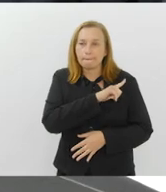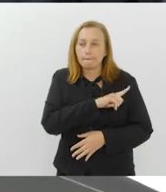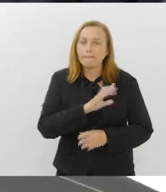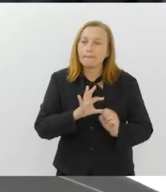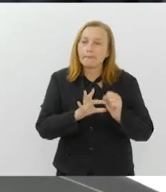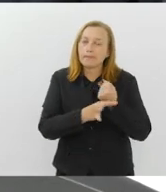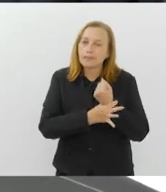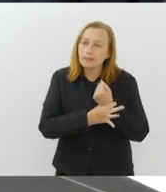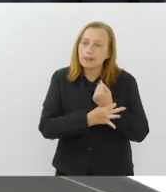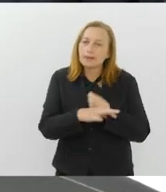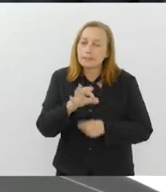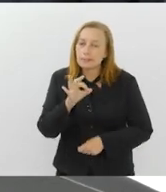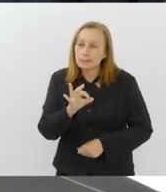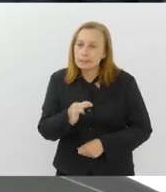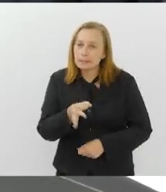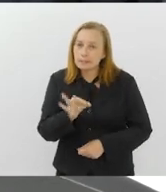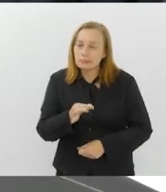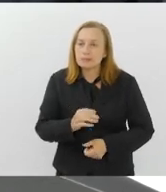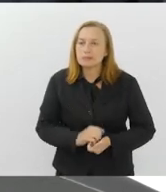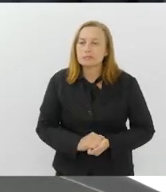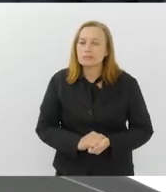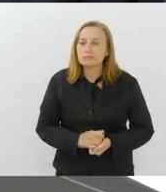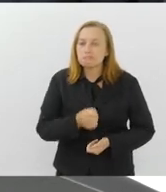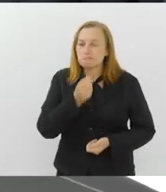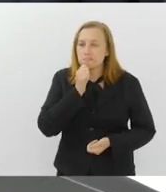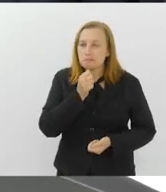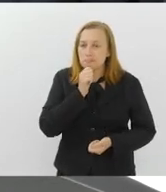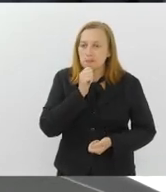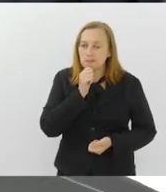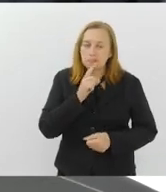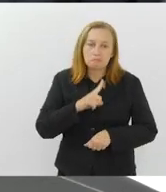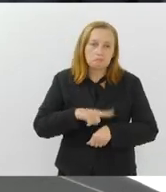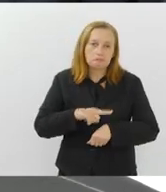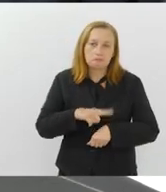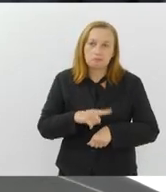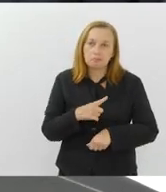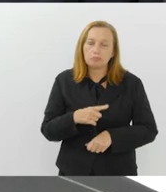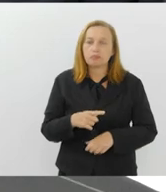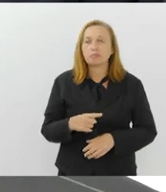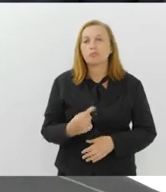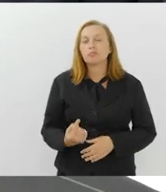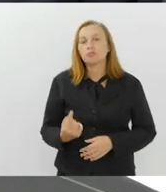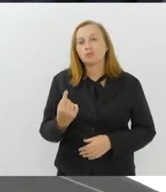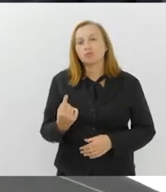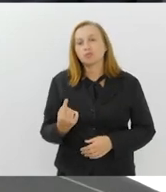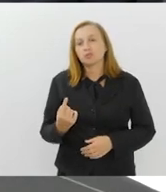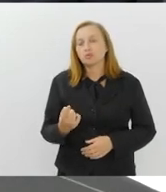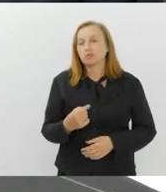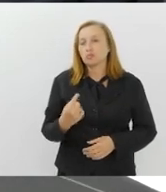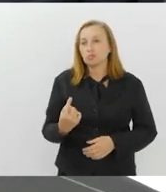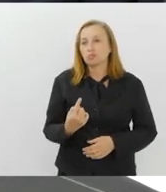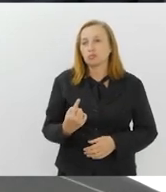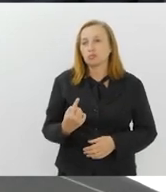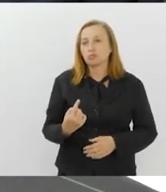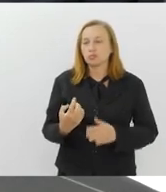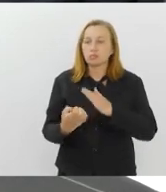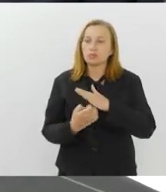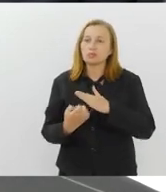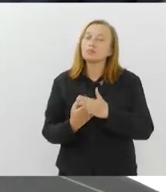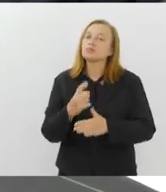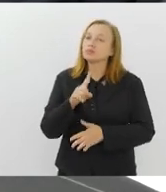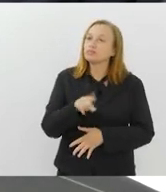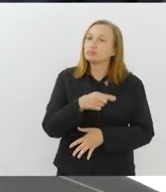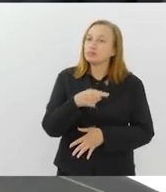garantia e a certeza que, em nenhum momento, uma das nossas operadoras comete o